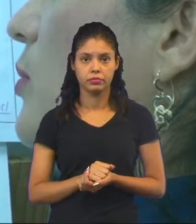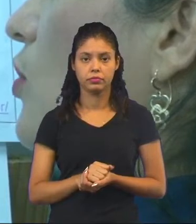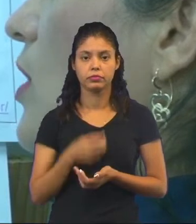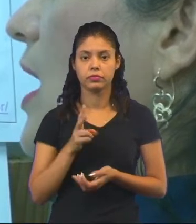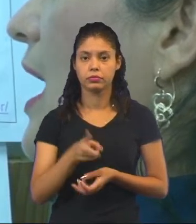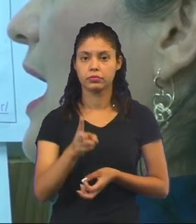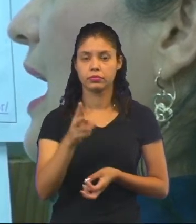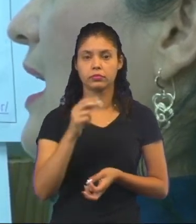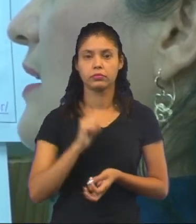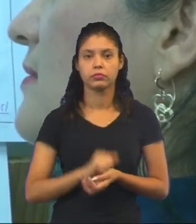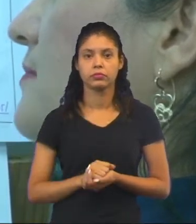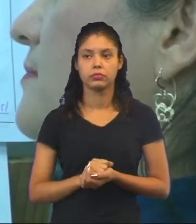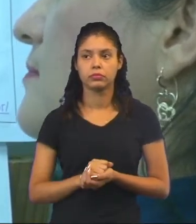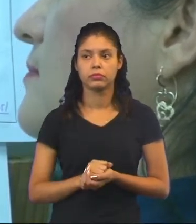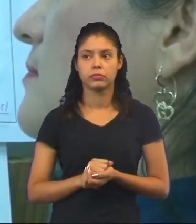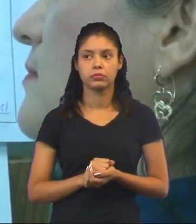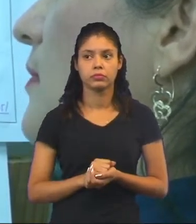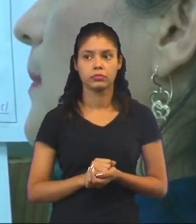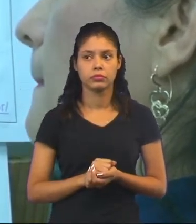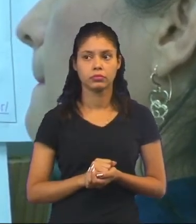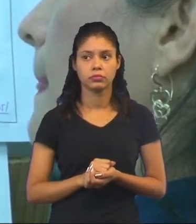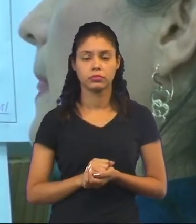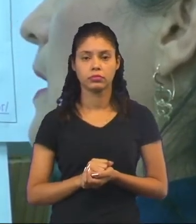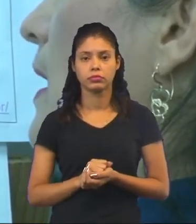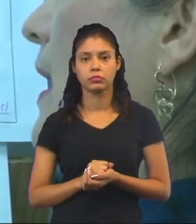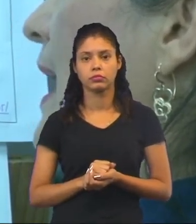continuando o exemplo, ó, a